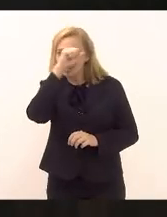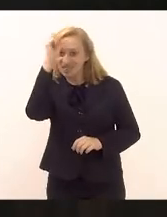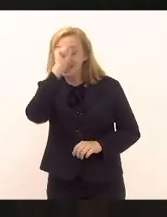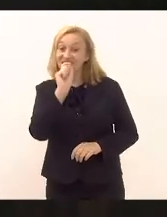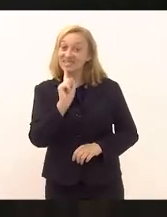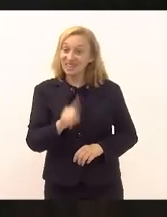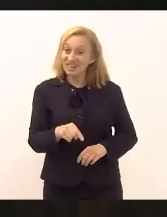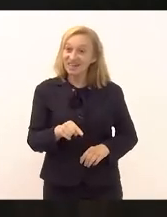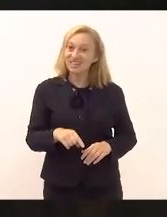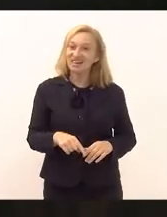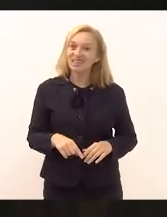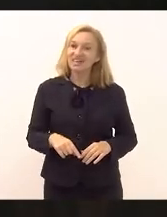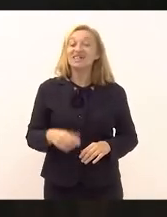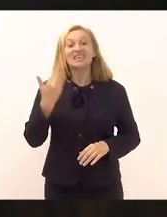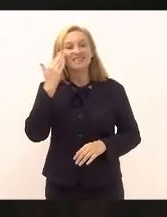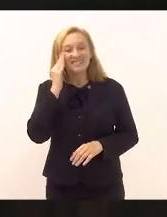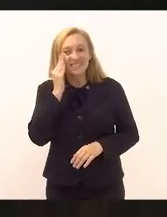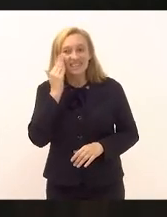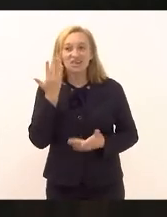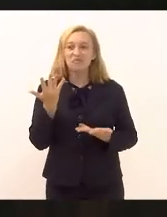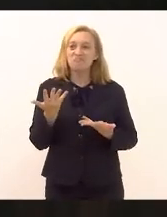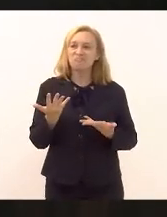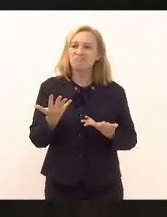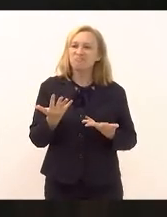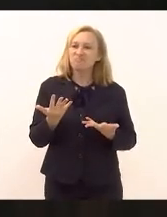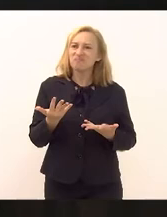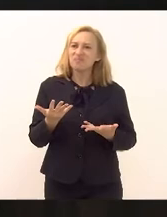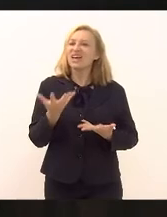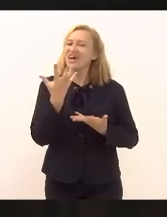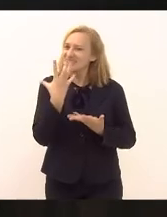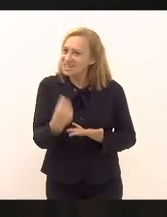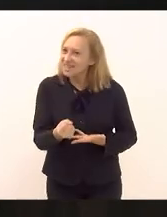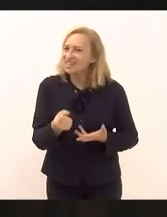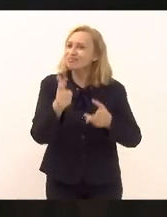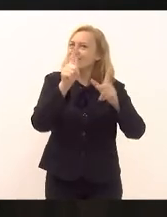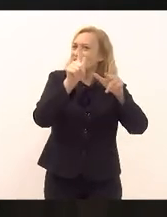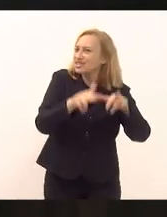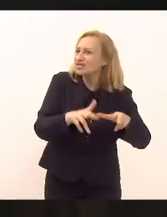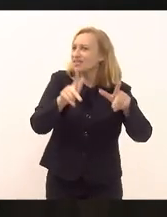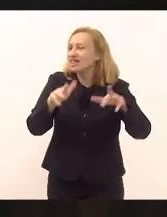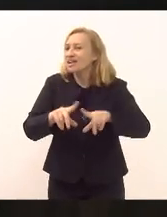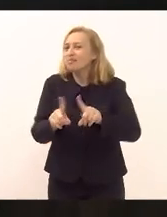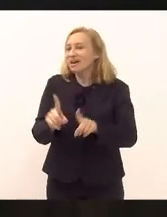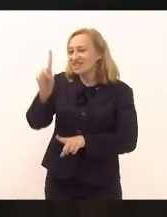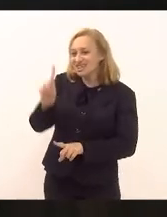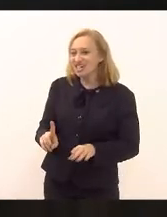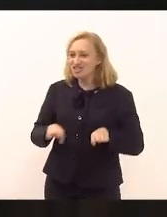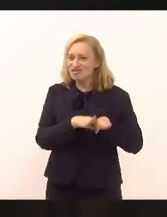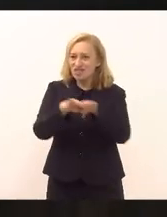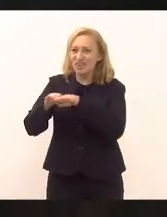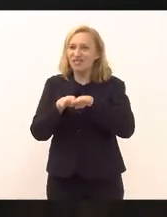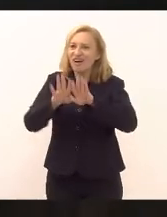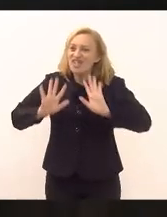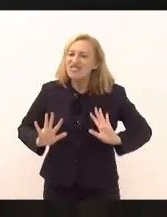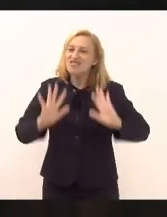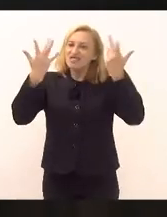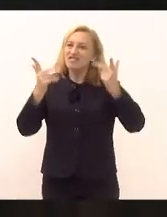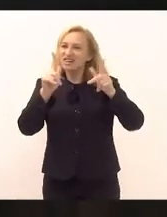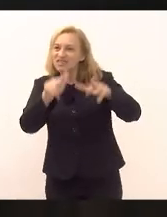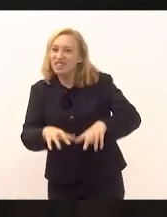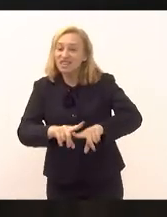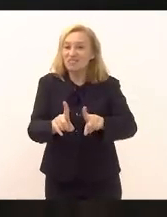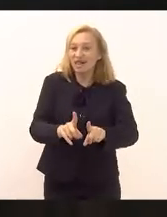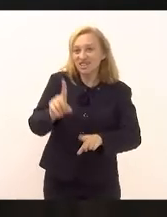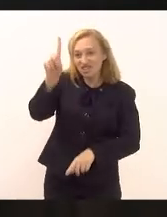né? De entender que aceitamos a diferença, mas direitos iguais. Viva a diferença, direitos